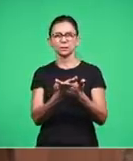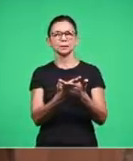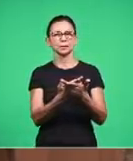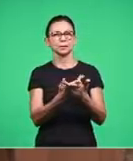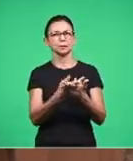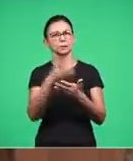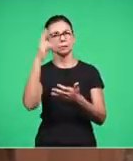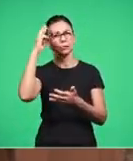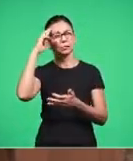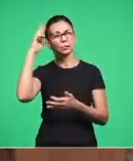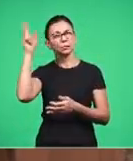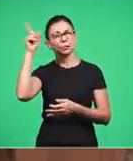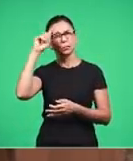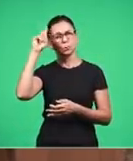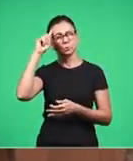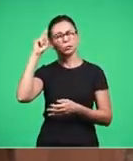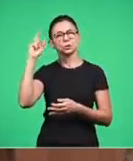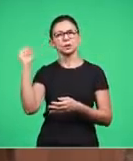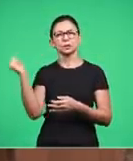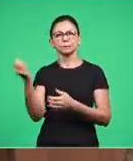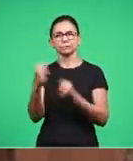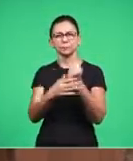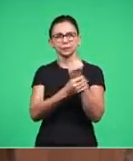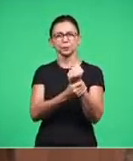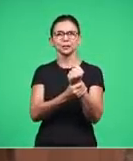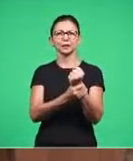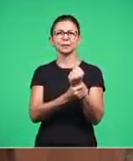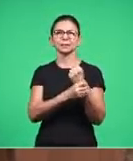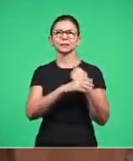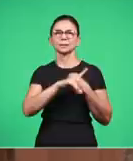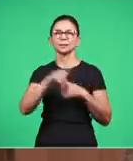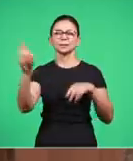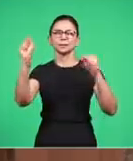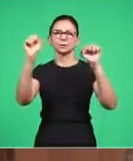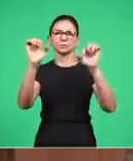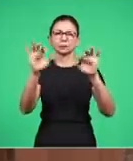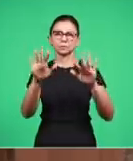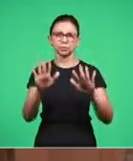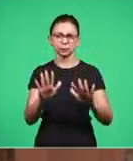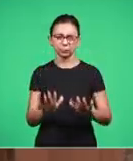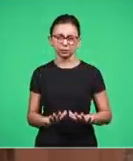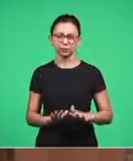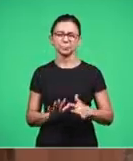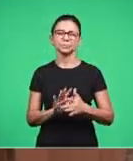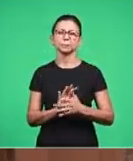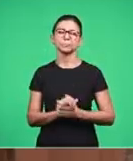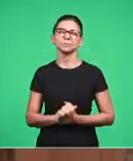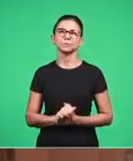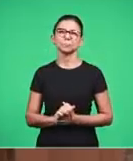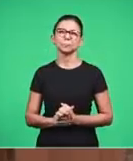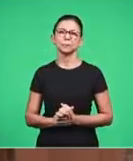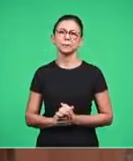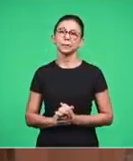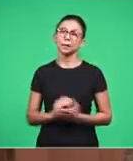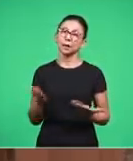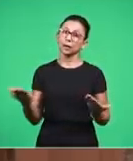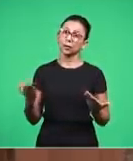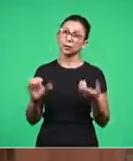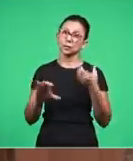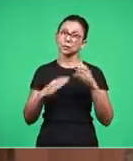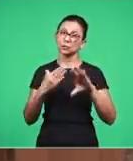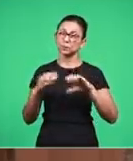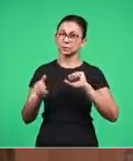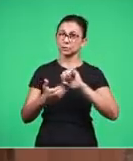dia. Que Deus nos abençoe. Assim é a palavra dessa noite. Nós vamos ainda cantar um louvor,